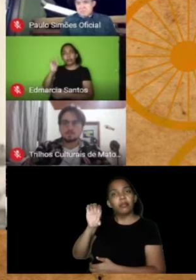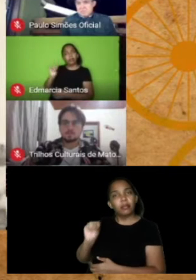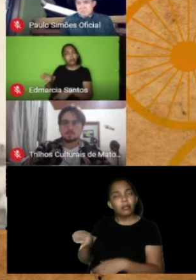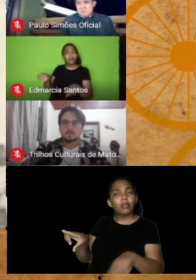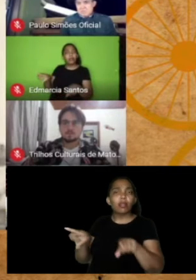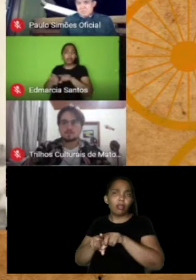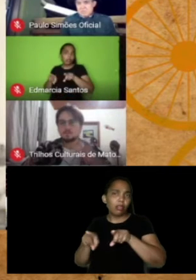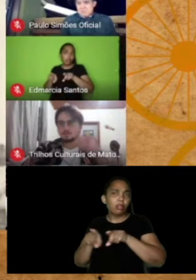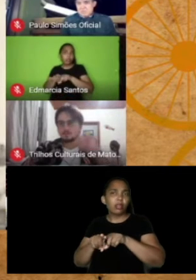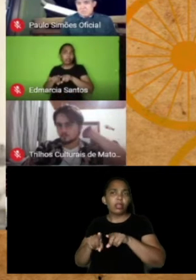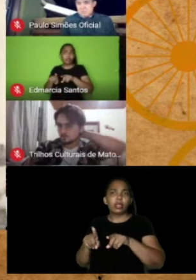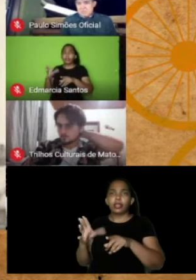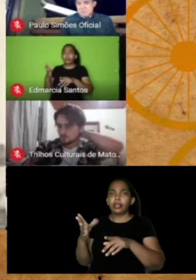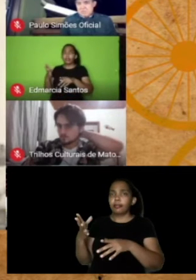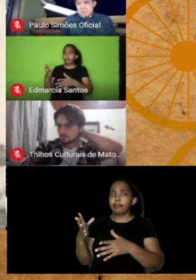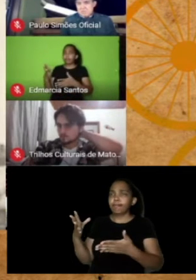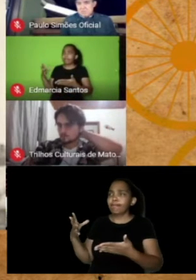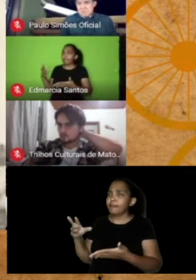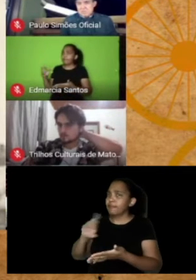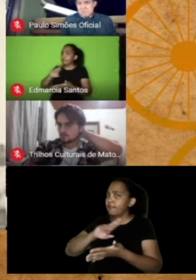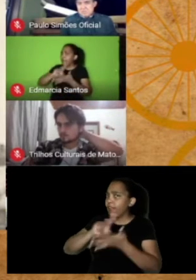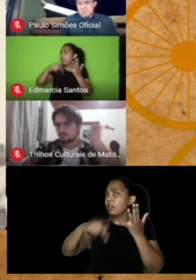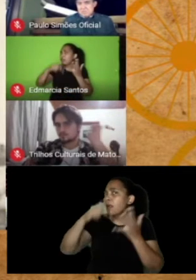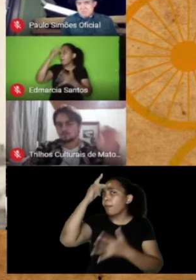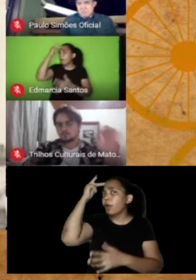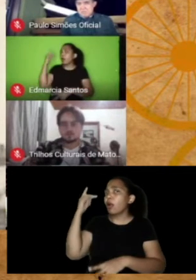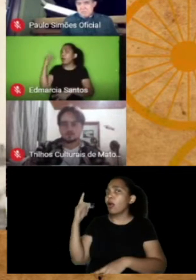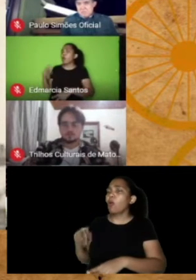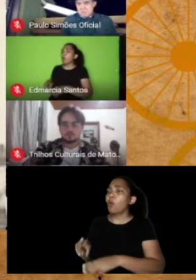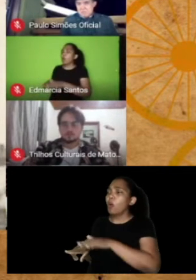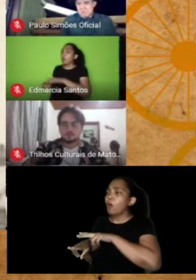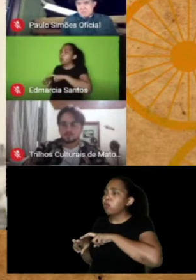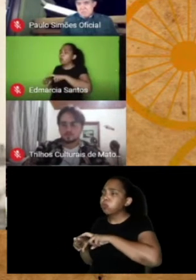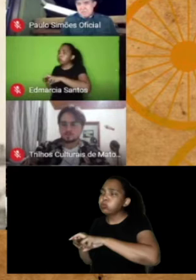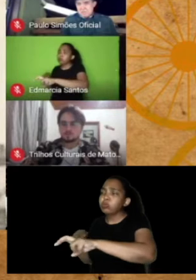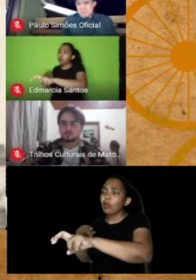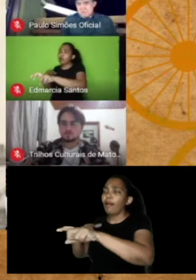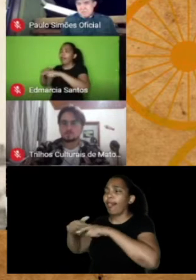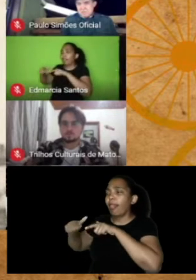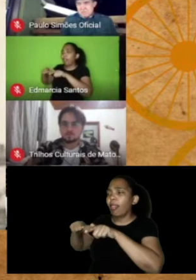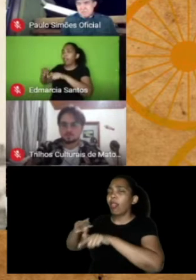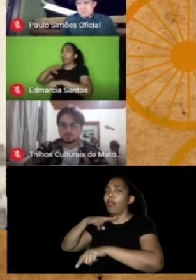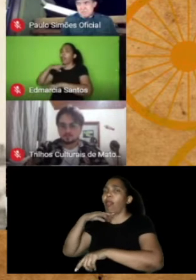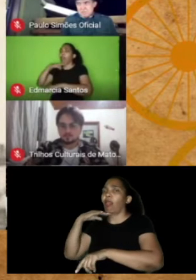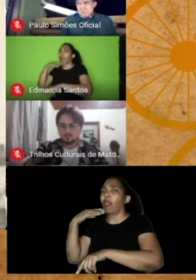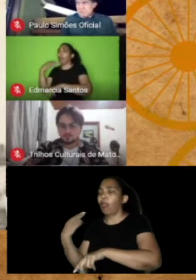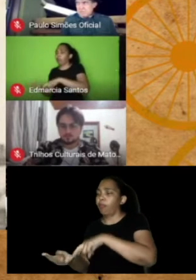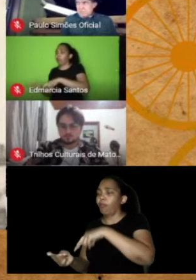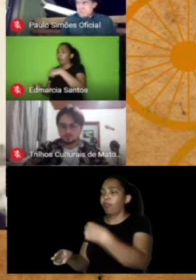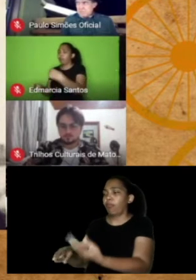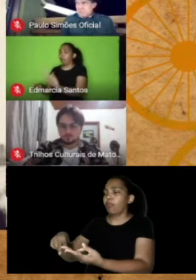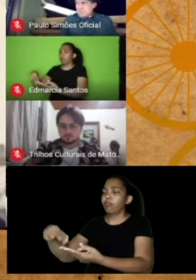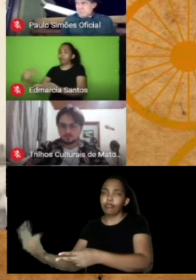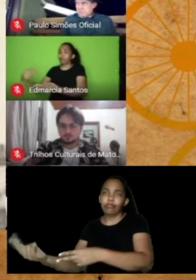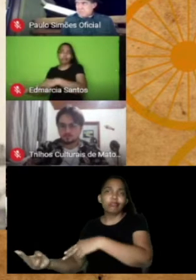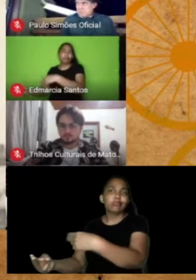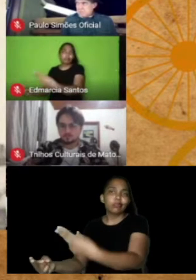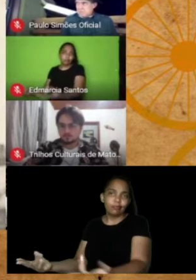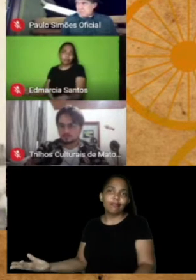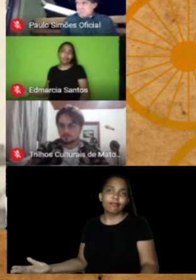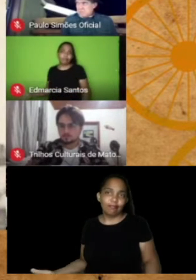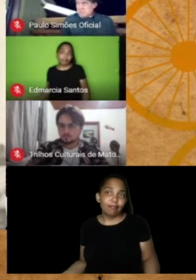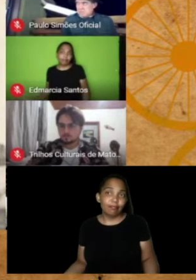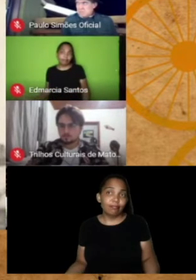que ceifavam a vida de trabalhadores ao longo da estrada, né? Principalmente o pessoal do Lastro e da Soca, que construíam as estradas